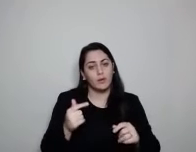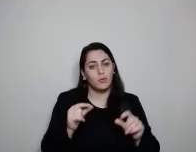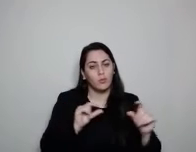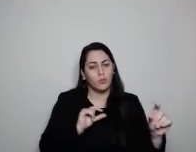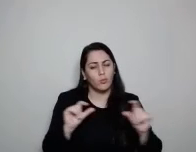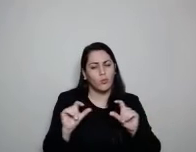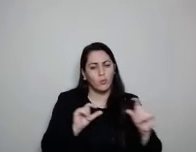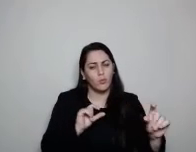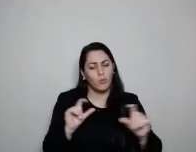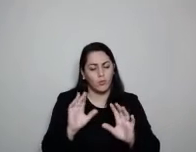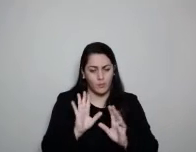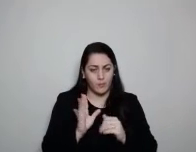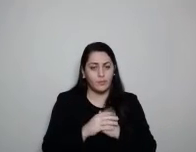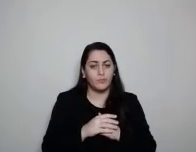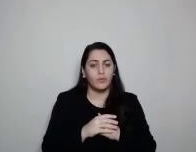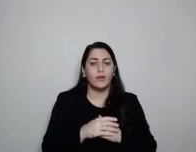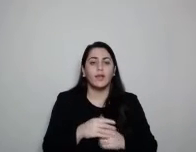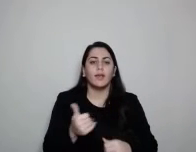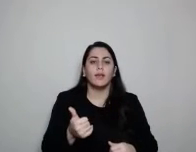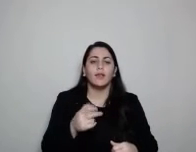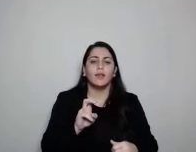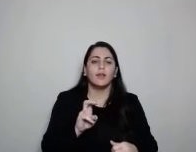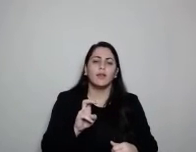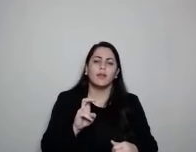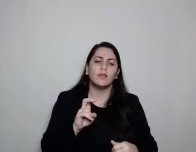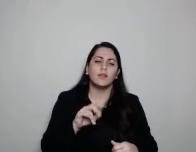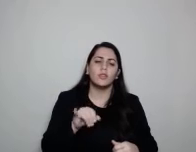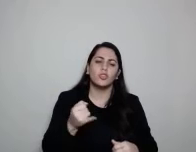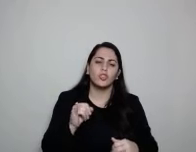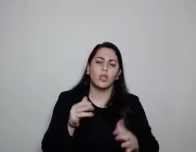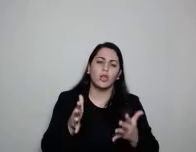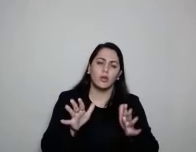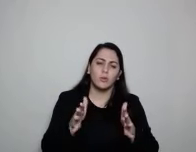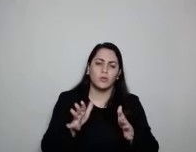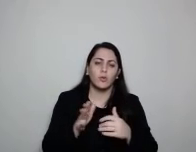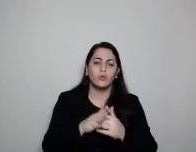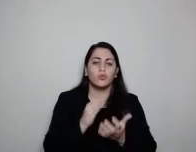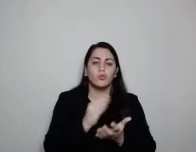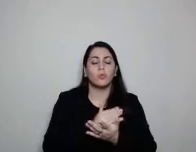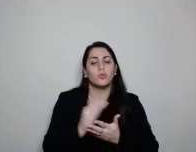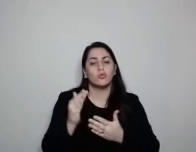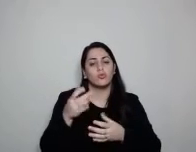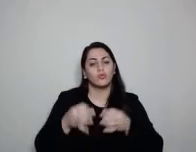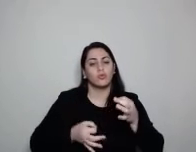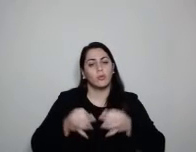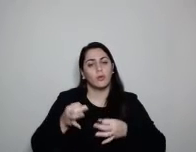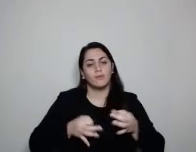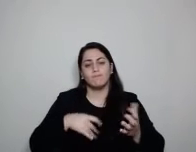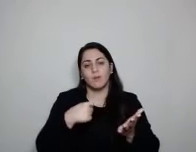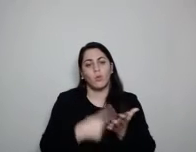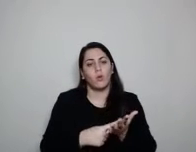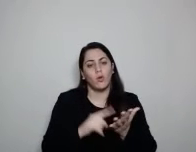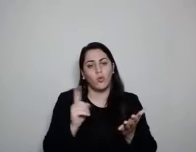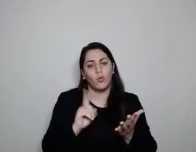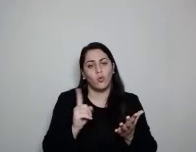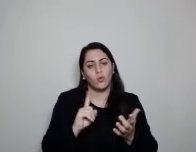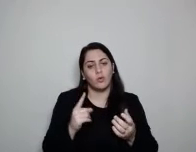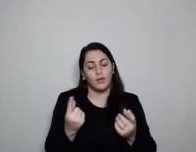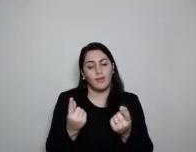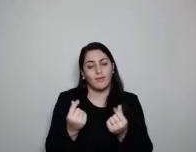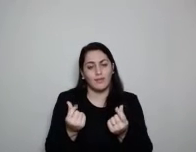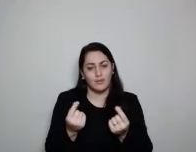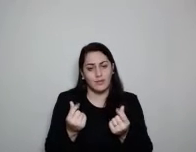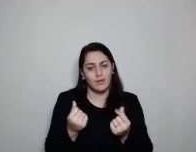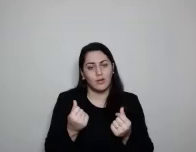segunda quinzena de janeiro, ocorreram, então, as demandas judiciais, porque não conseguimos entrar em acordo relacionado à parte financeira de partilha e